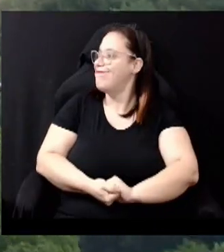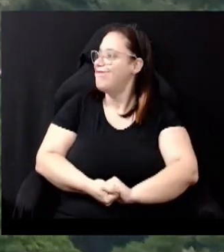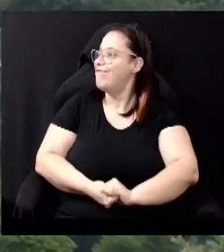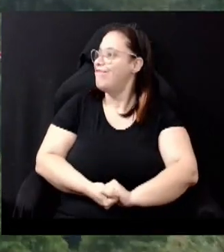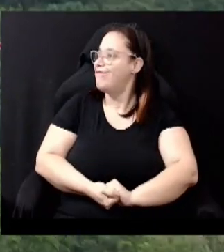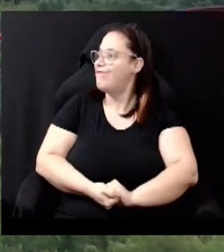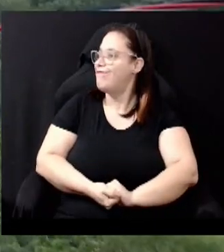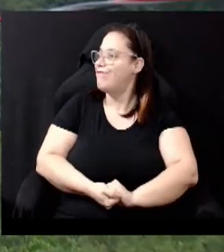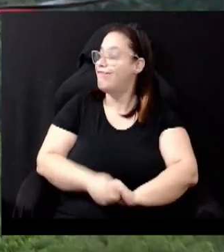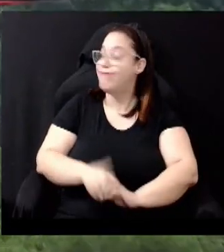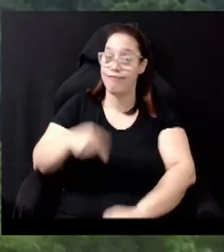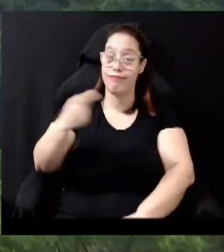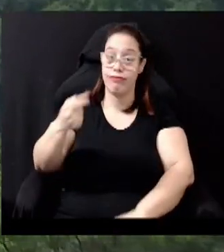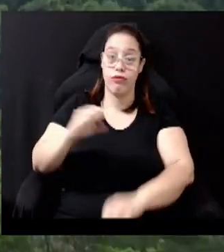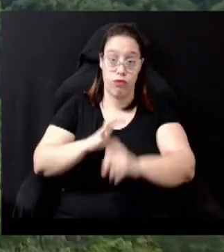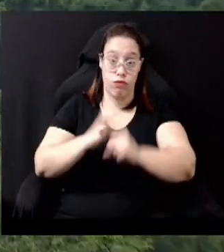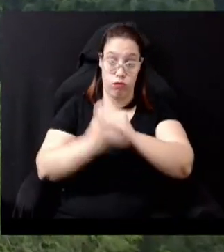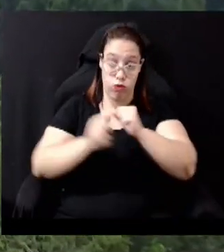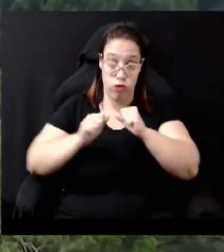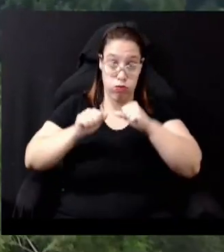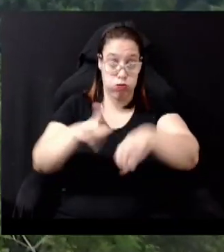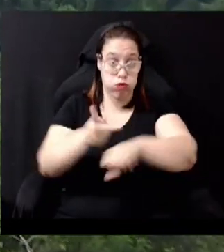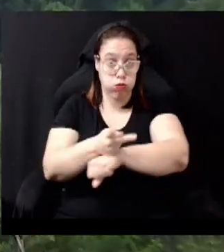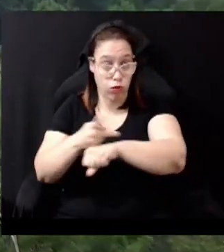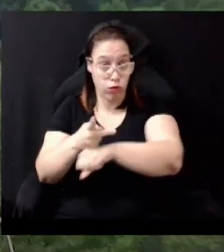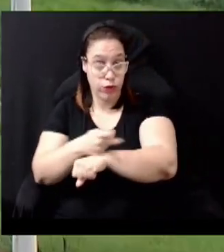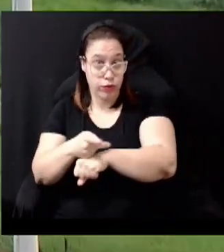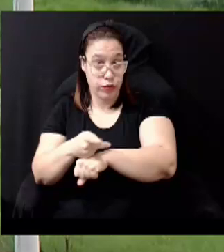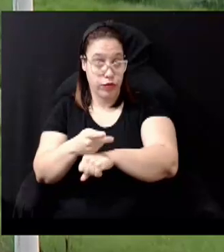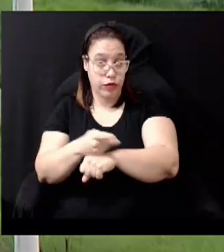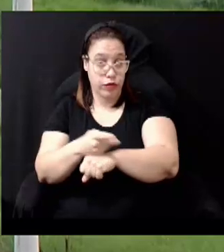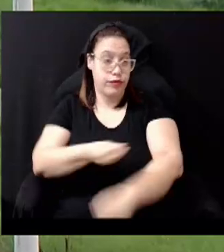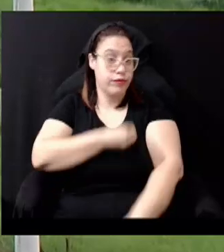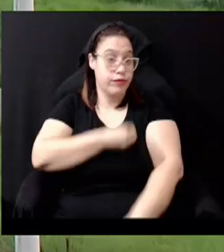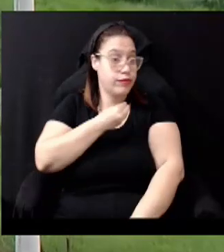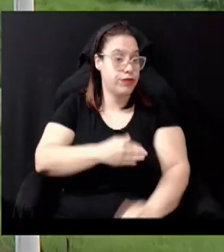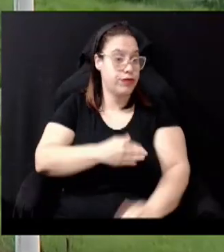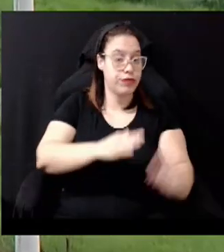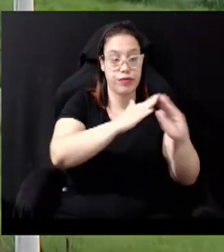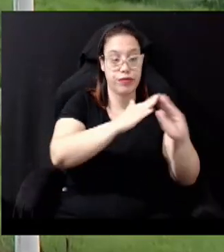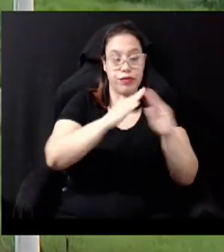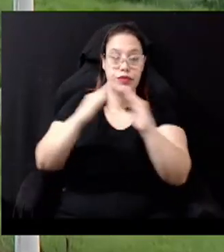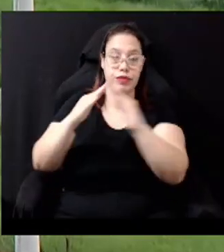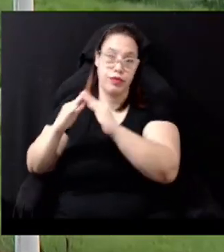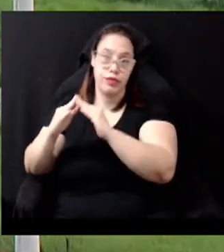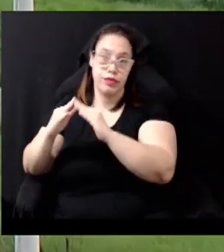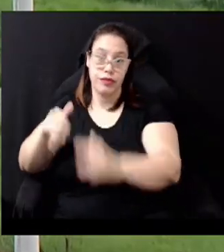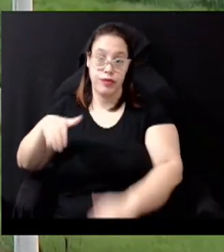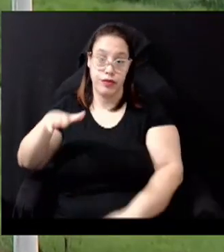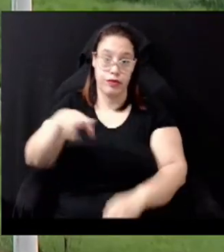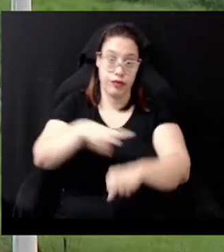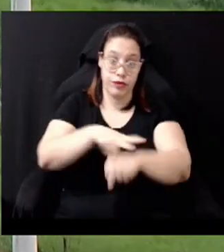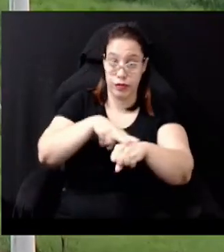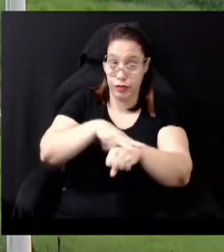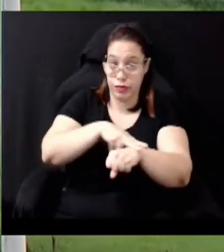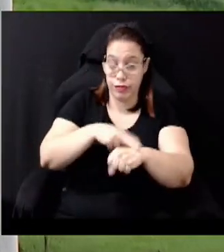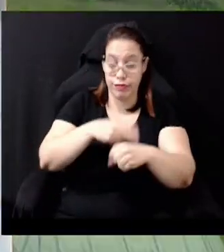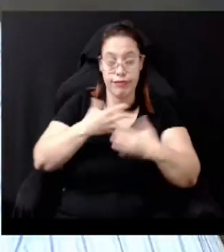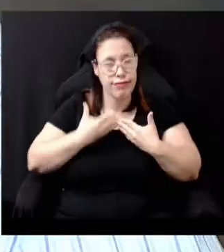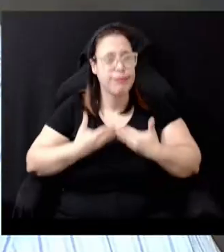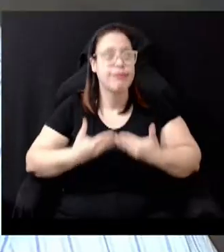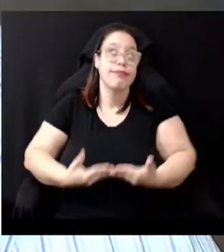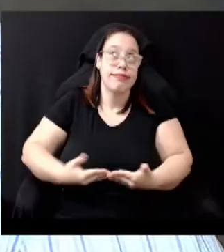Após a pandemia, a busca por mais qualidade de vida e moradias que tragam mais áreas verdes e conforto